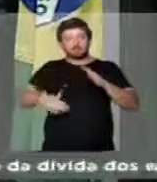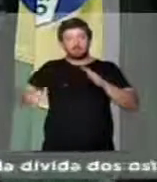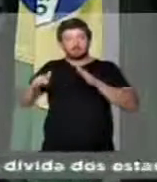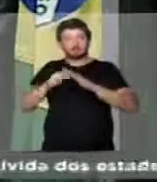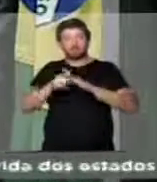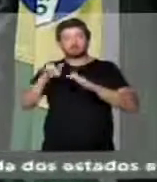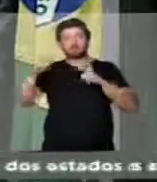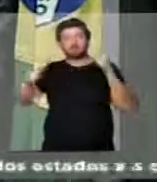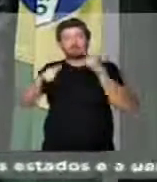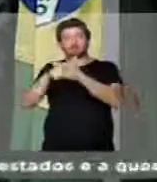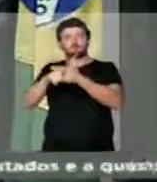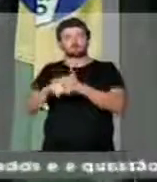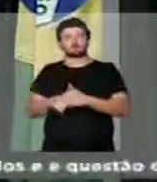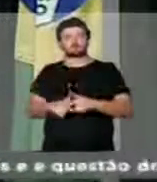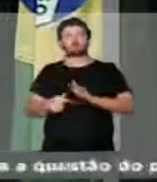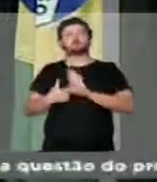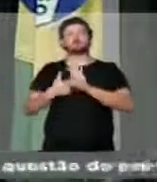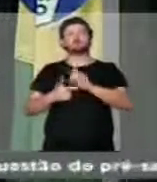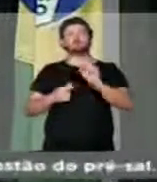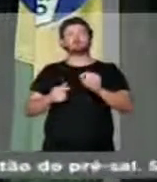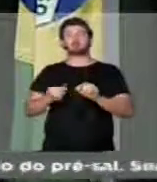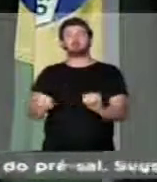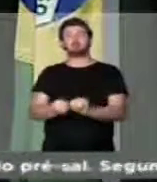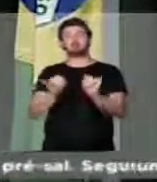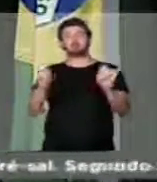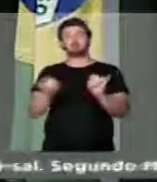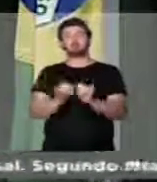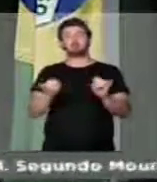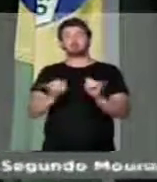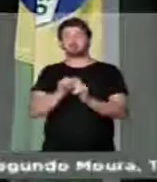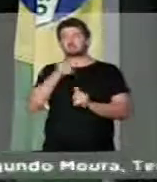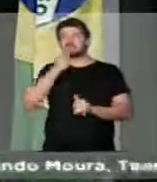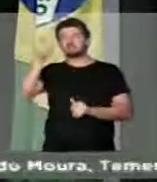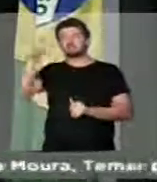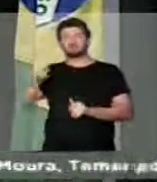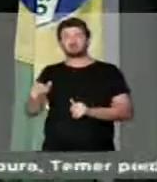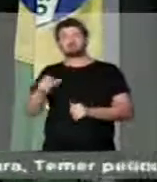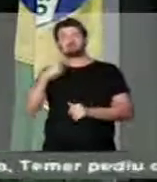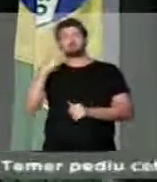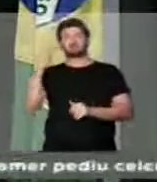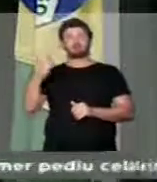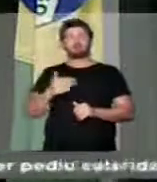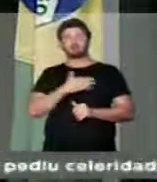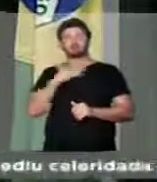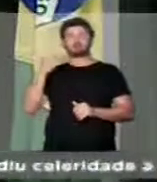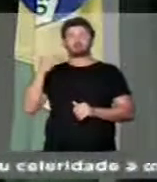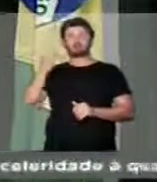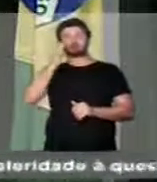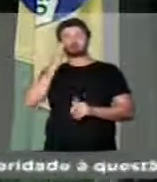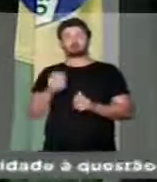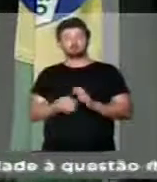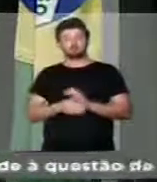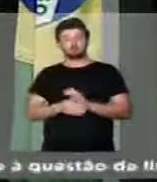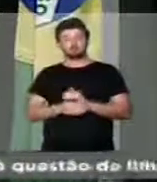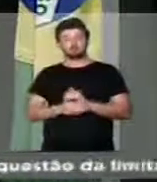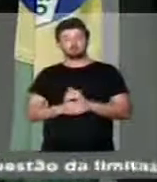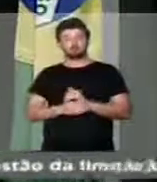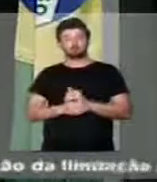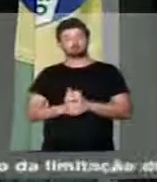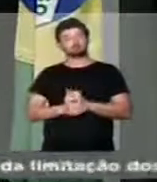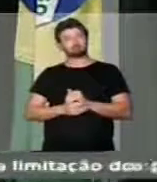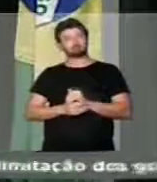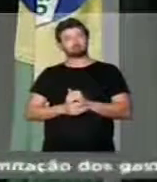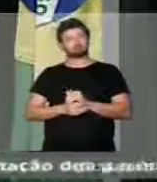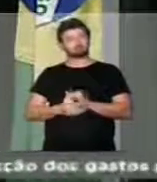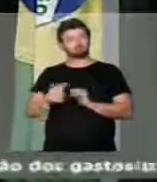caráter ofensivo, expressavam a baboseira que esse analista político pregara à morte da presidente Dilma. Interessante,